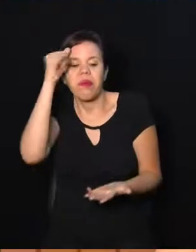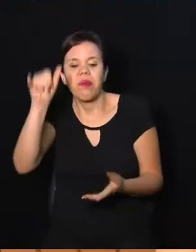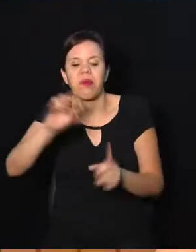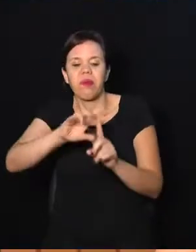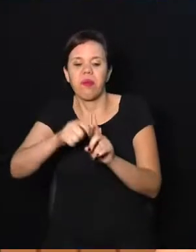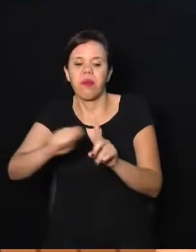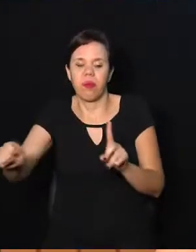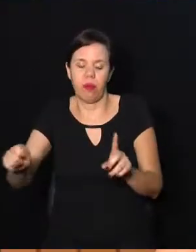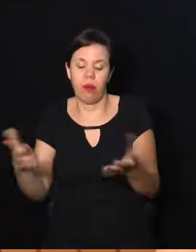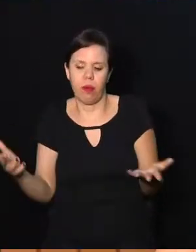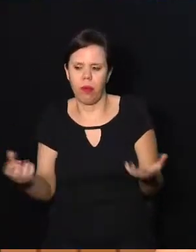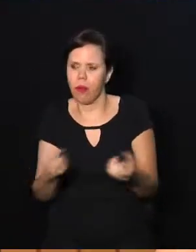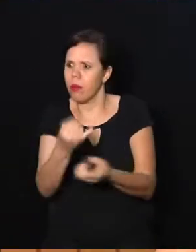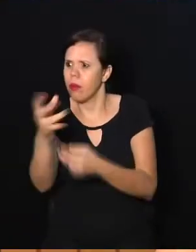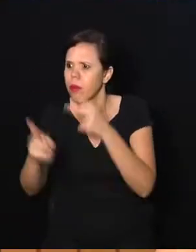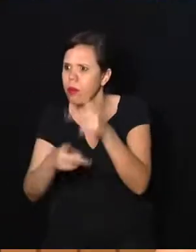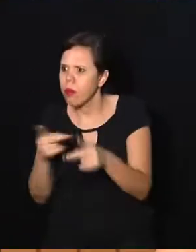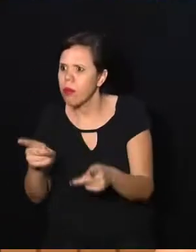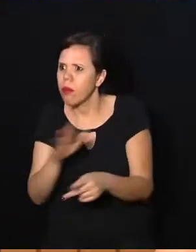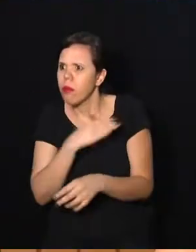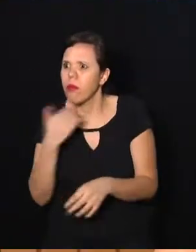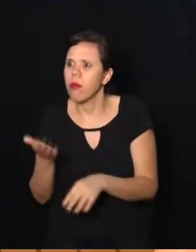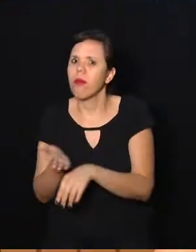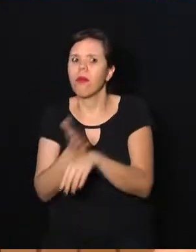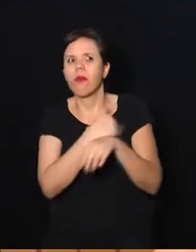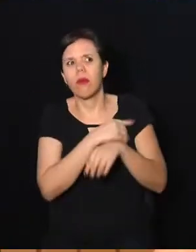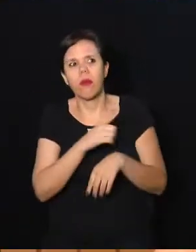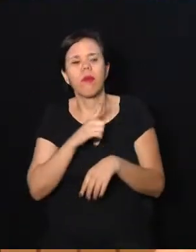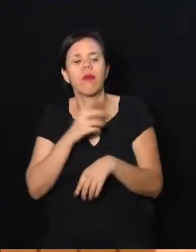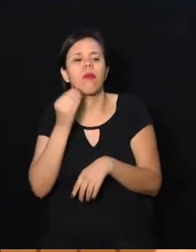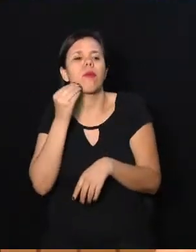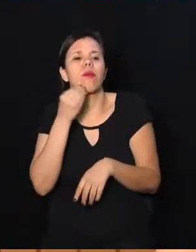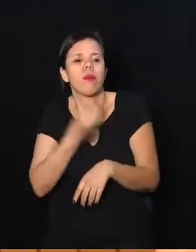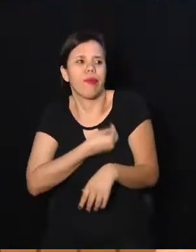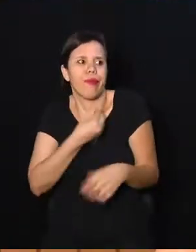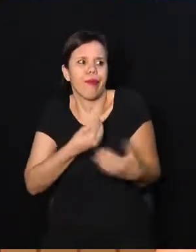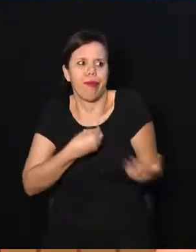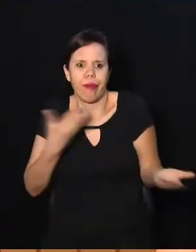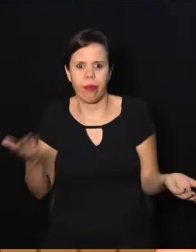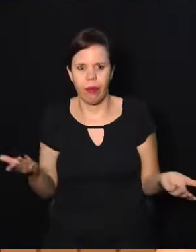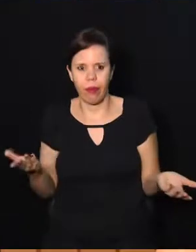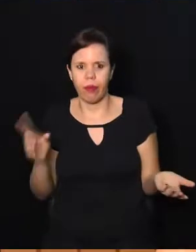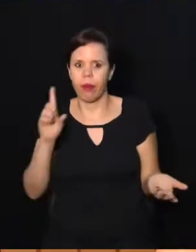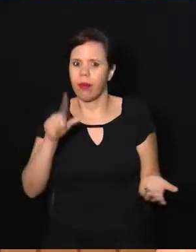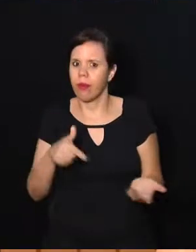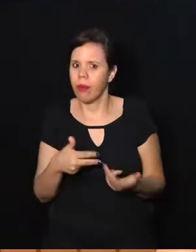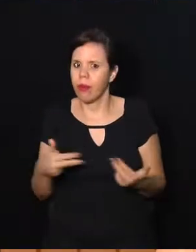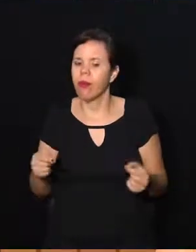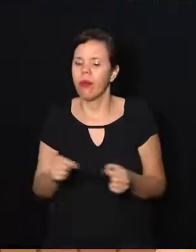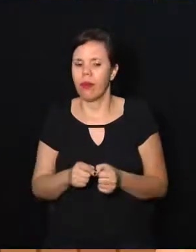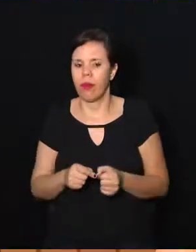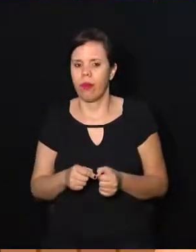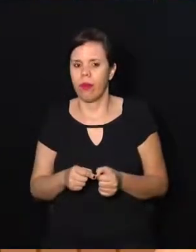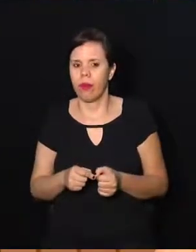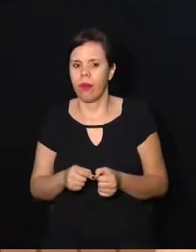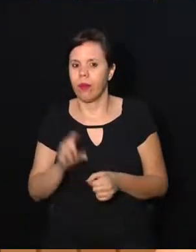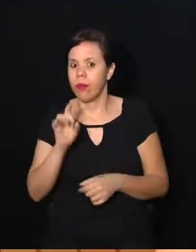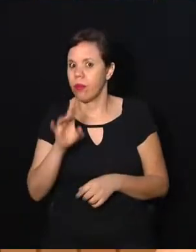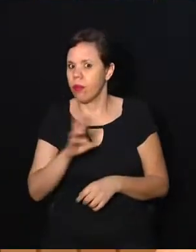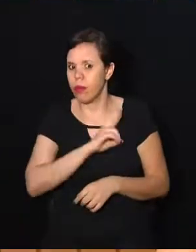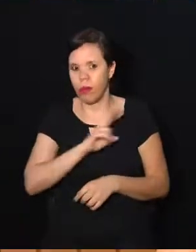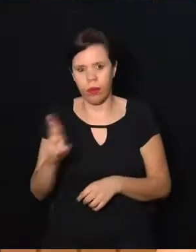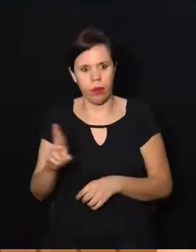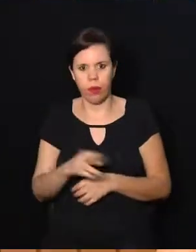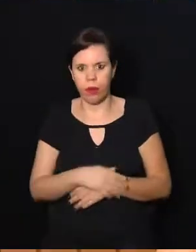já morrem antes de ter oportunidade de vida? Então, nós precisamos considerar e levar isso em conta, porque não é uma coisa só